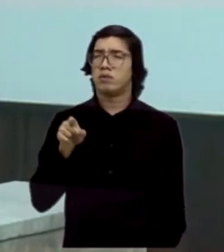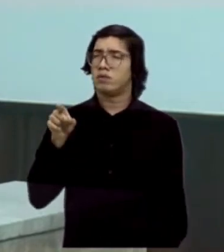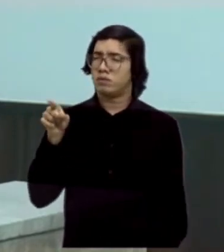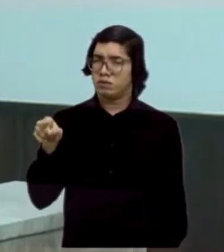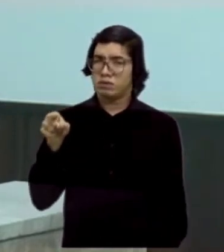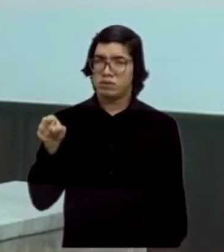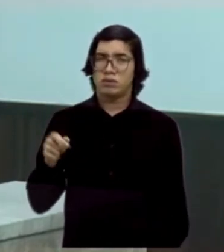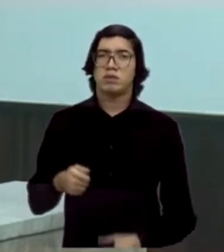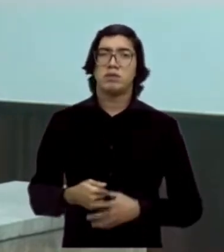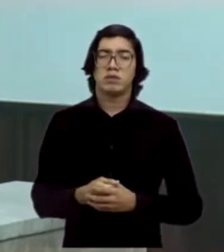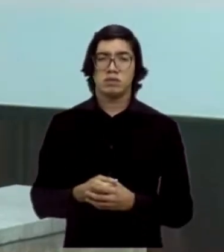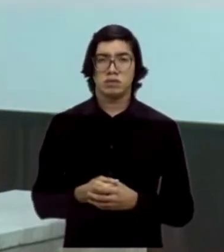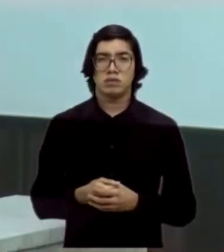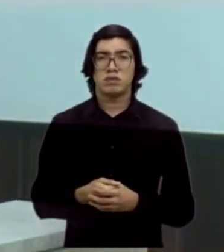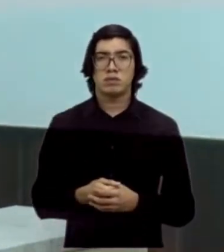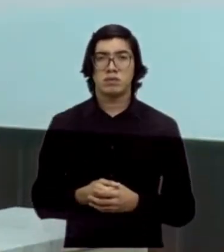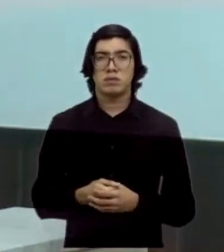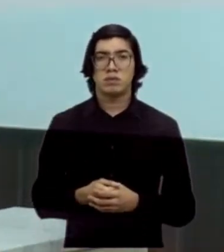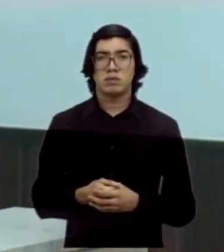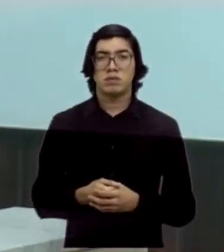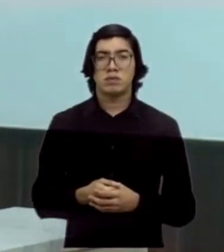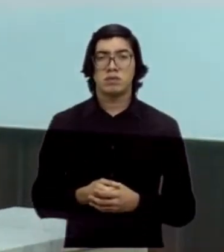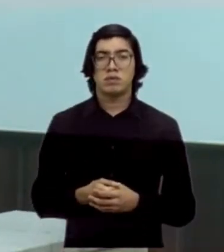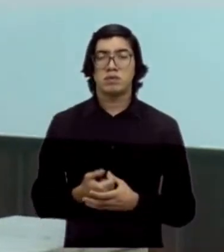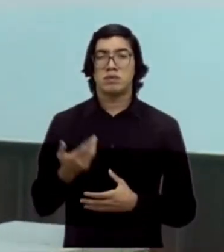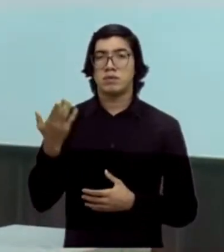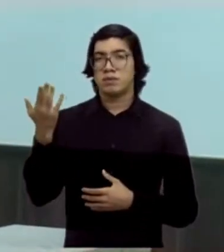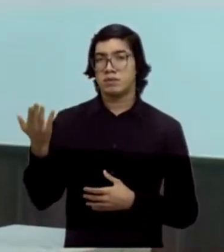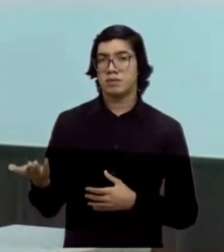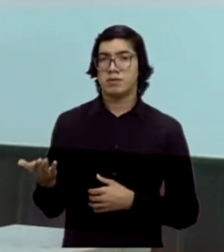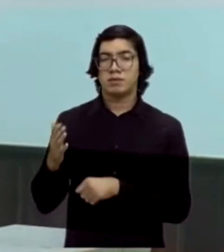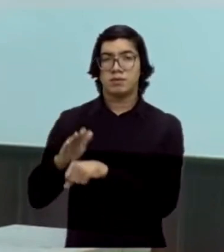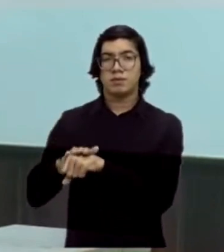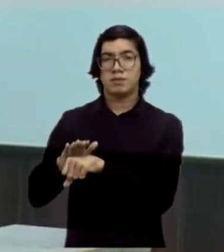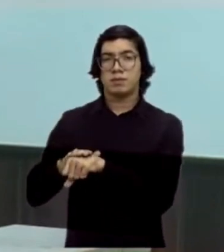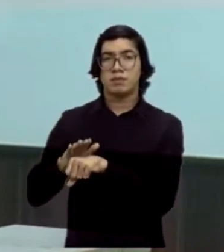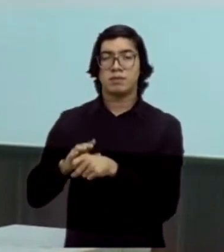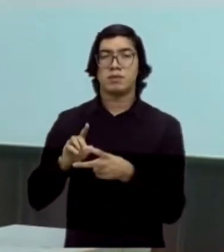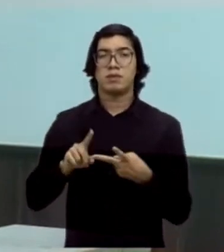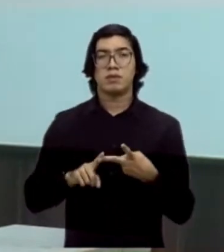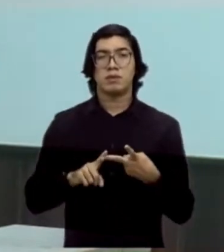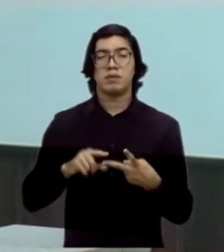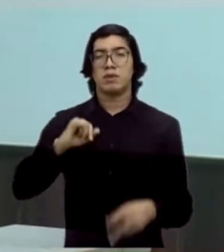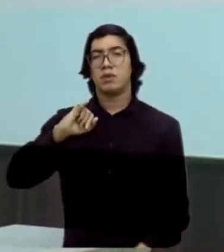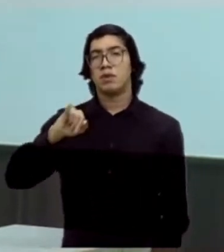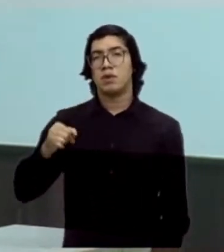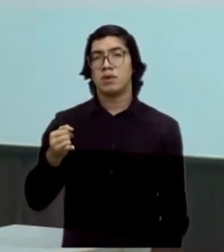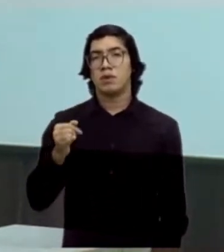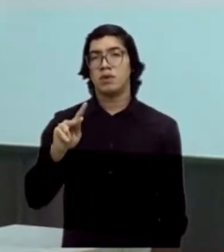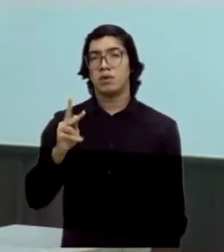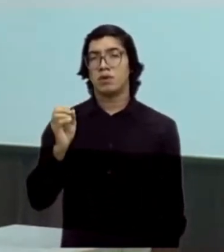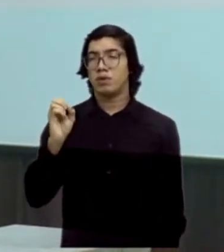trabalhador, o Zier. Não tem igual ao Zier. Igual o John também não tem igual.